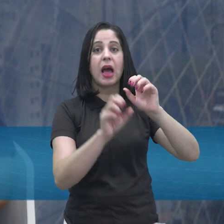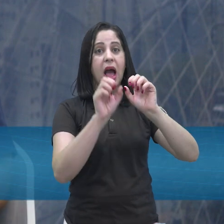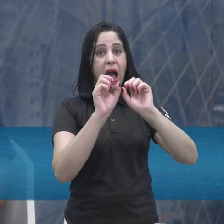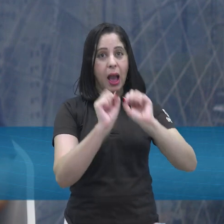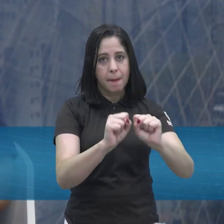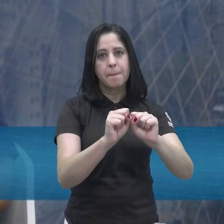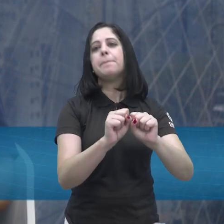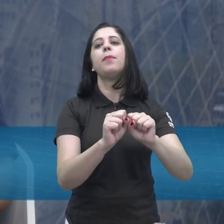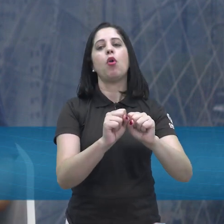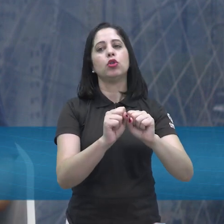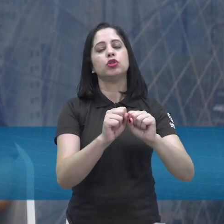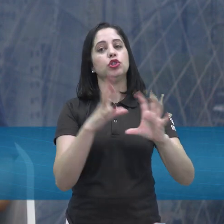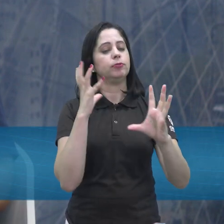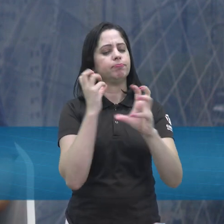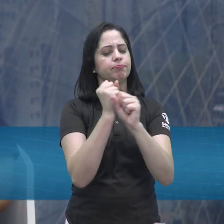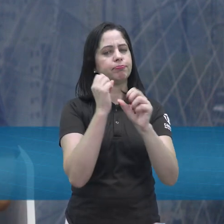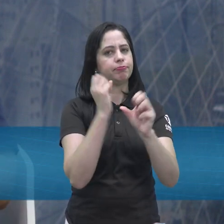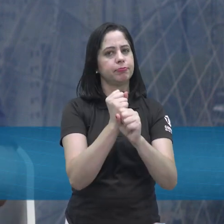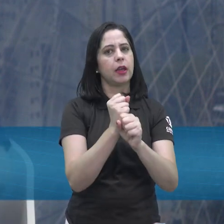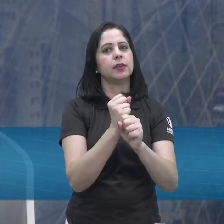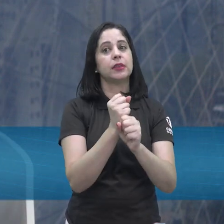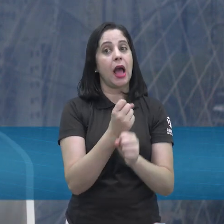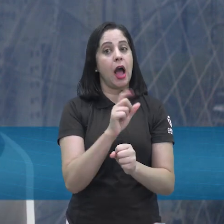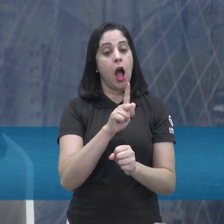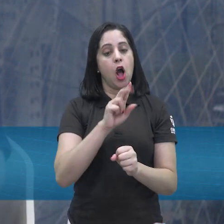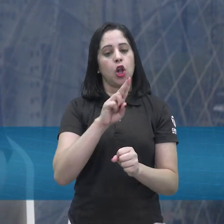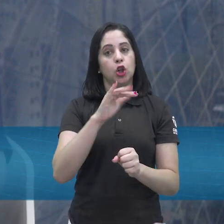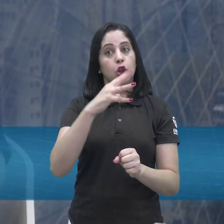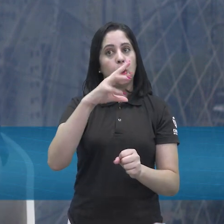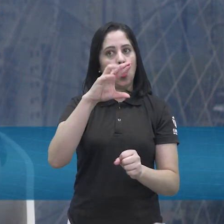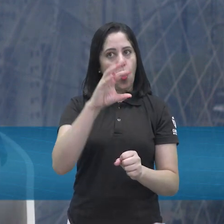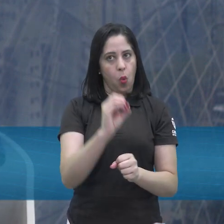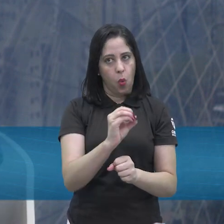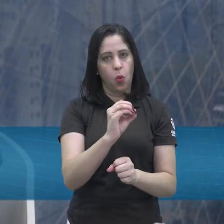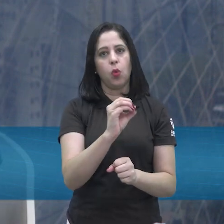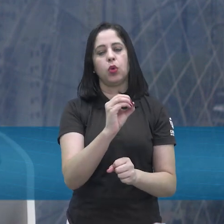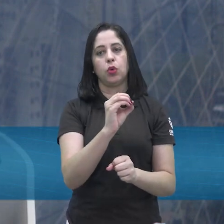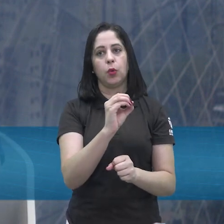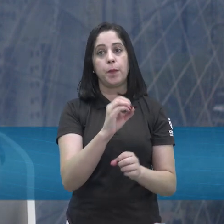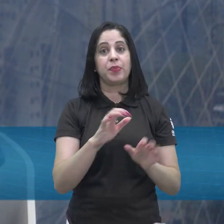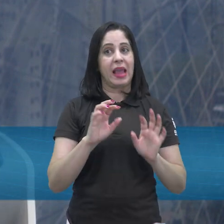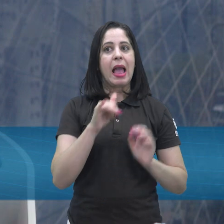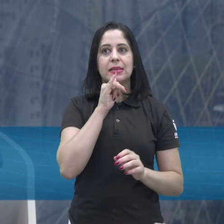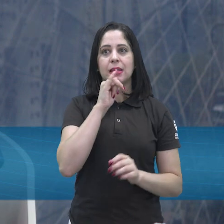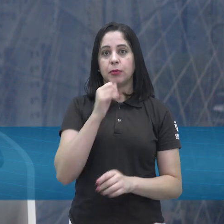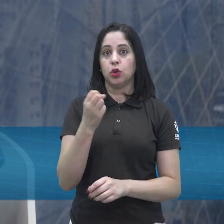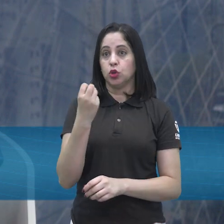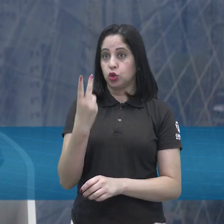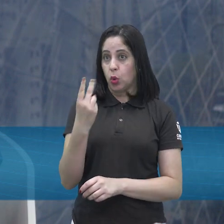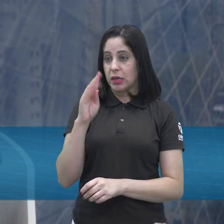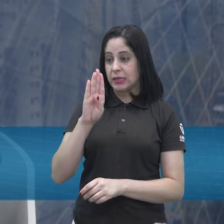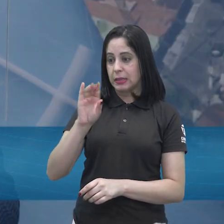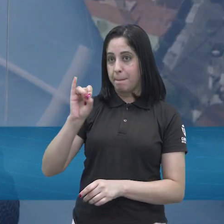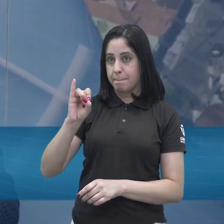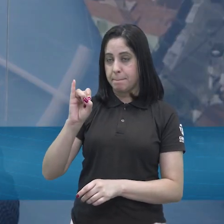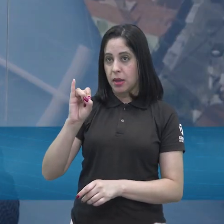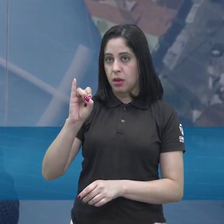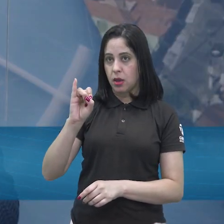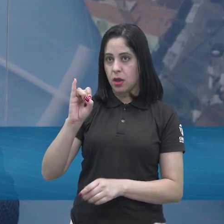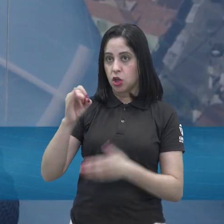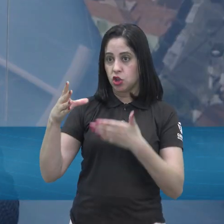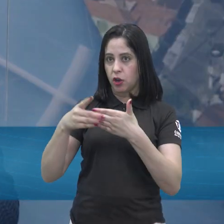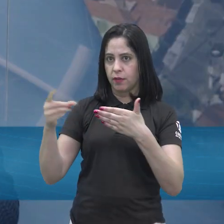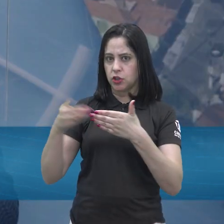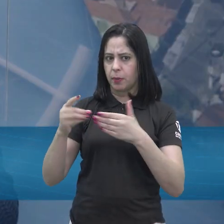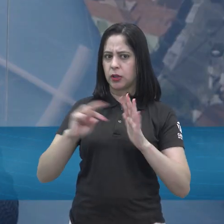elas façam a captação desses recursos, pensando que provavelmente, né, para a gente estar recebendo aí 2 bilhões de investimento, é porque o